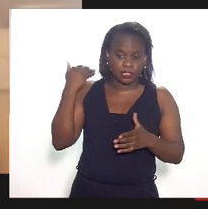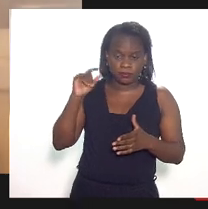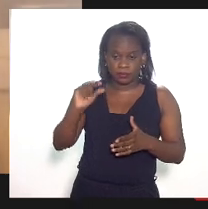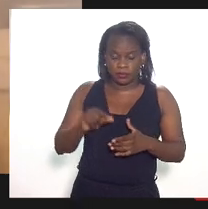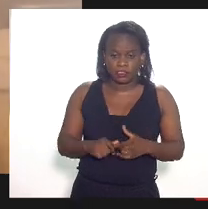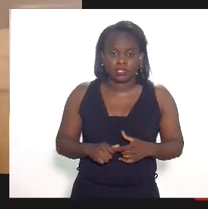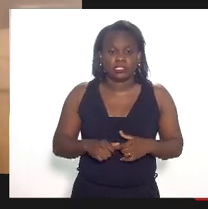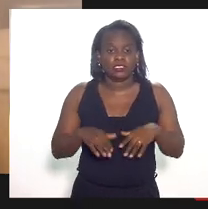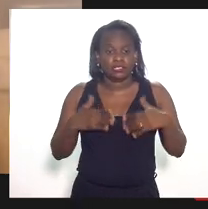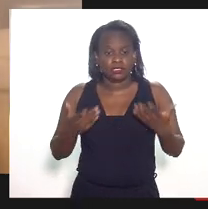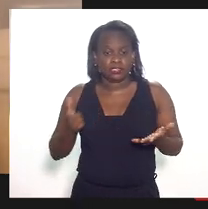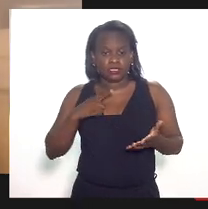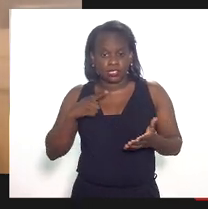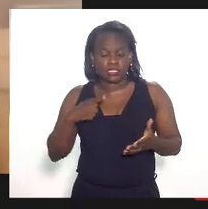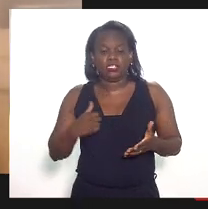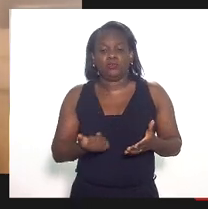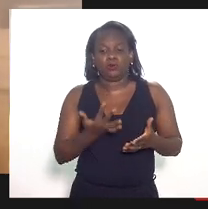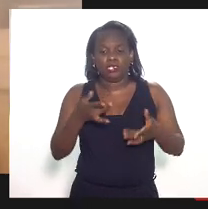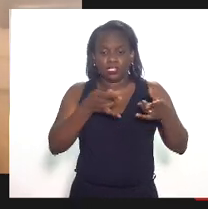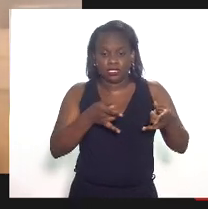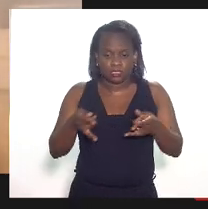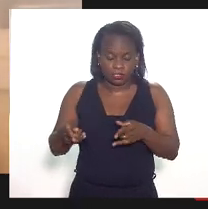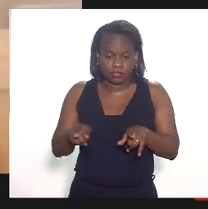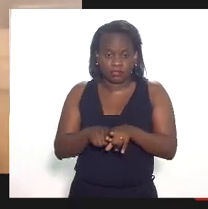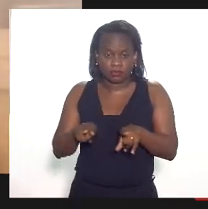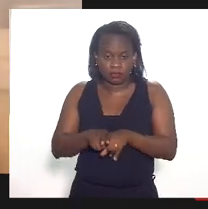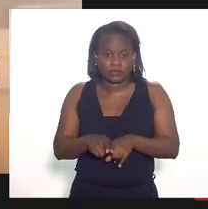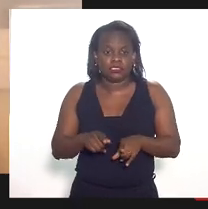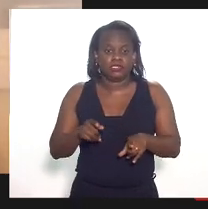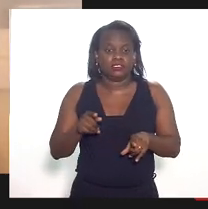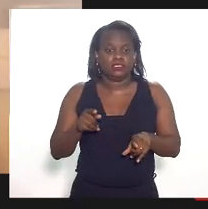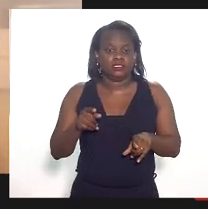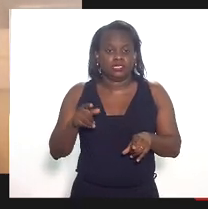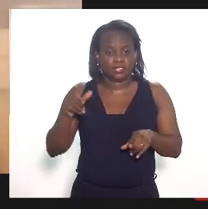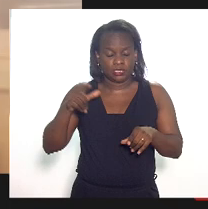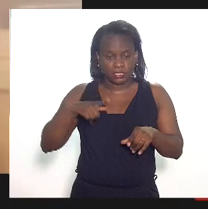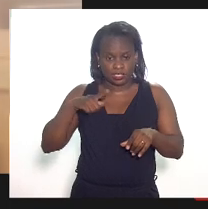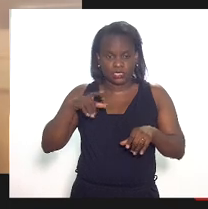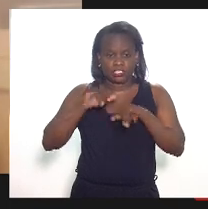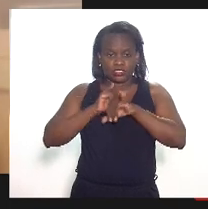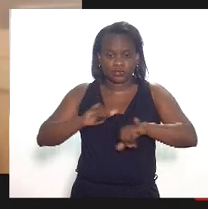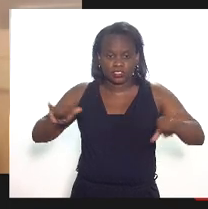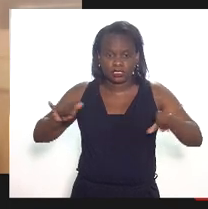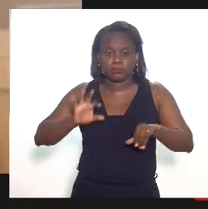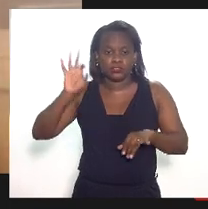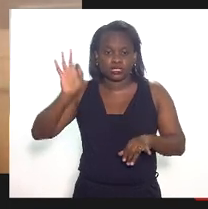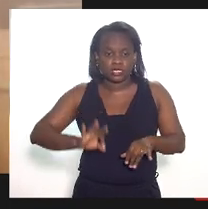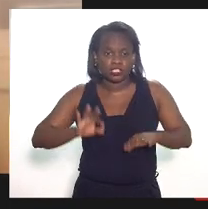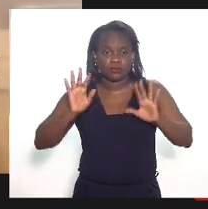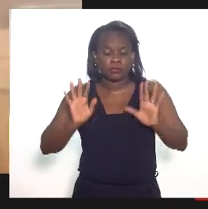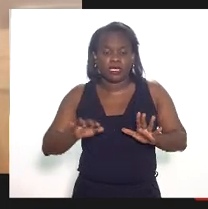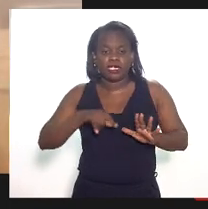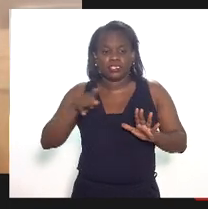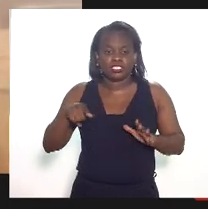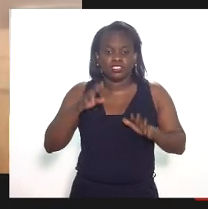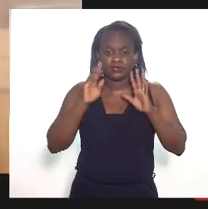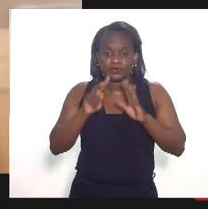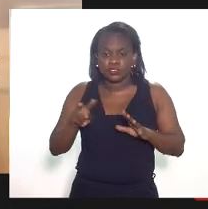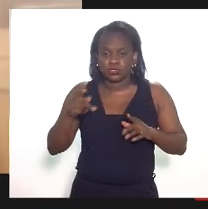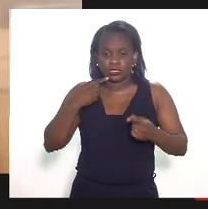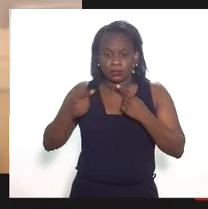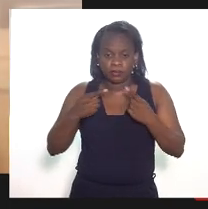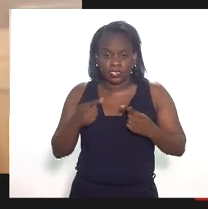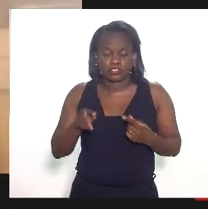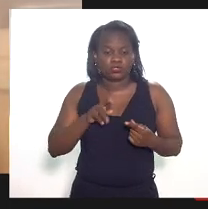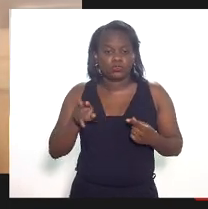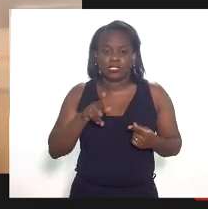Quanto à disponibilização do número de leitos, embora estão sendo divulgados esses percentuais, mas como a gente observou no debate, não